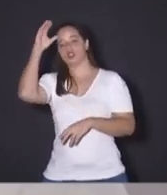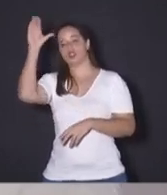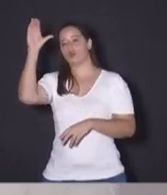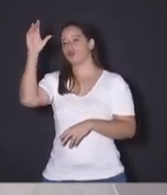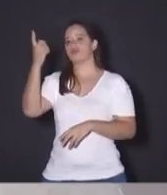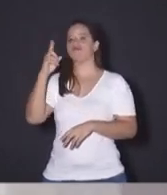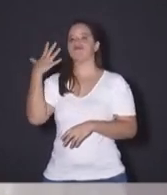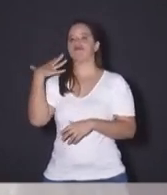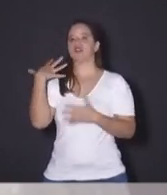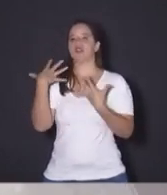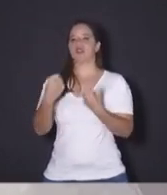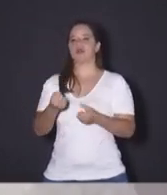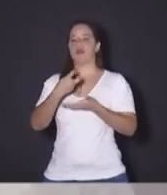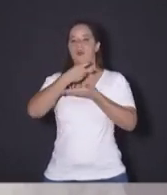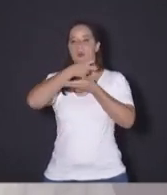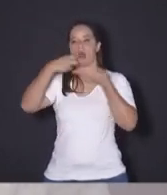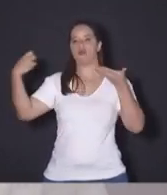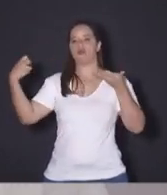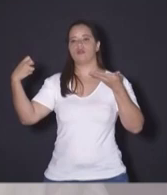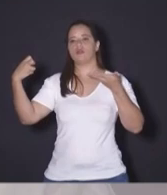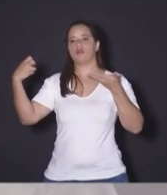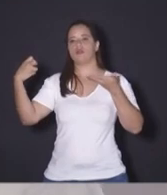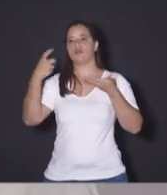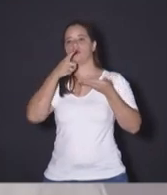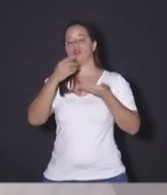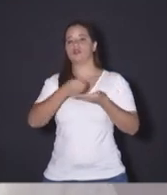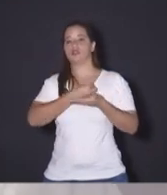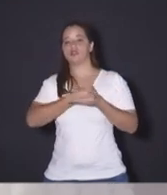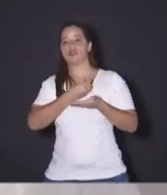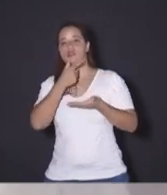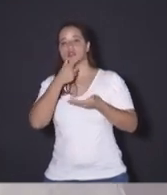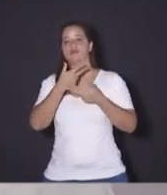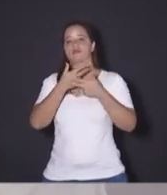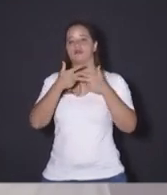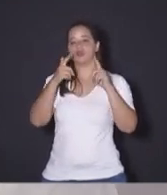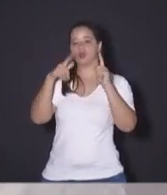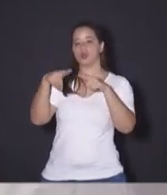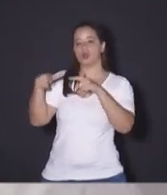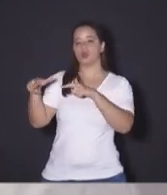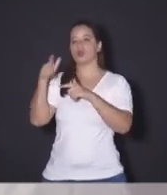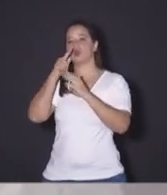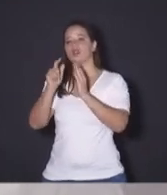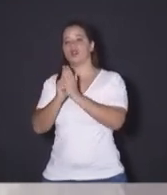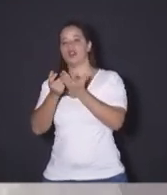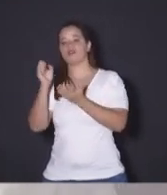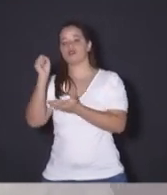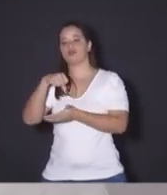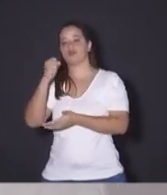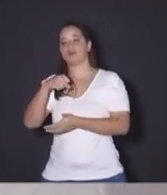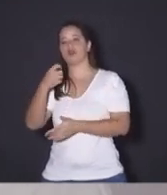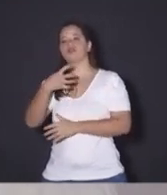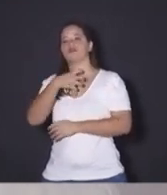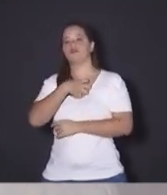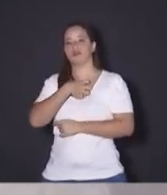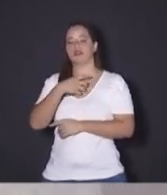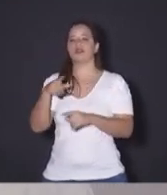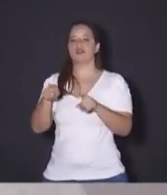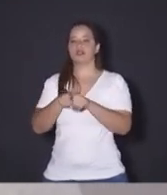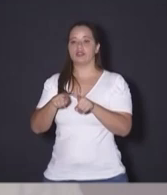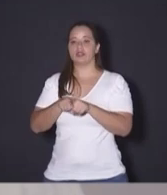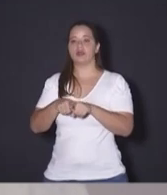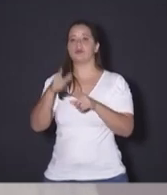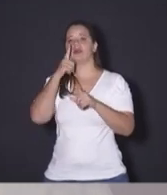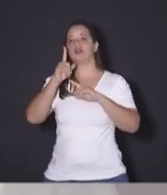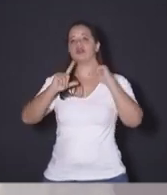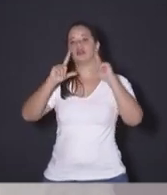depois do golpe nós fomos estamos entre as iniciativas da revista afirmativa na bahia também com a revista de